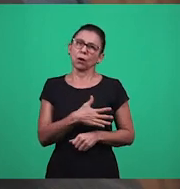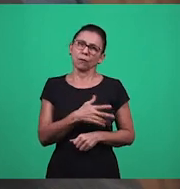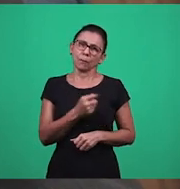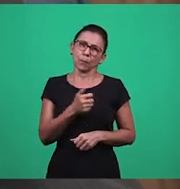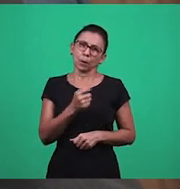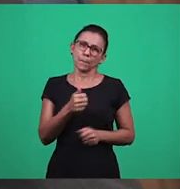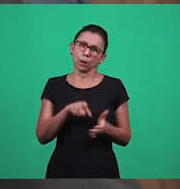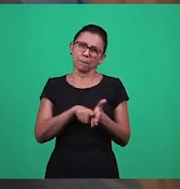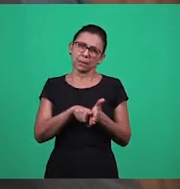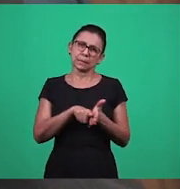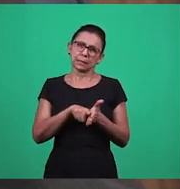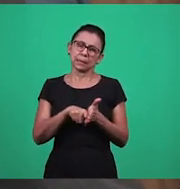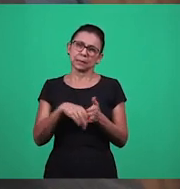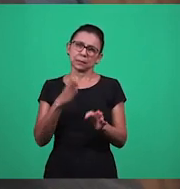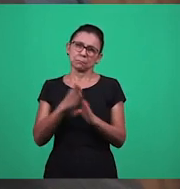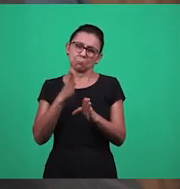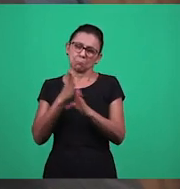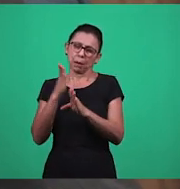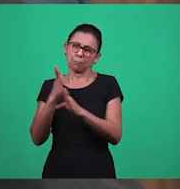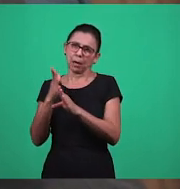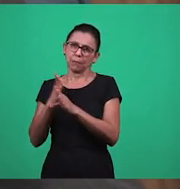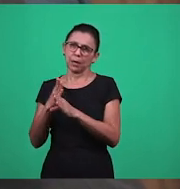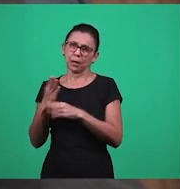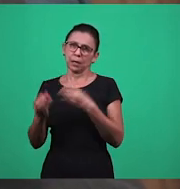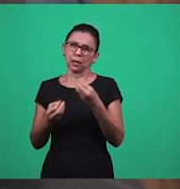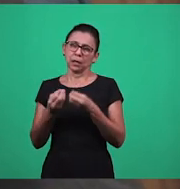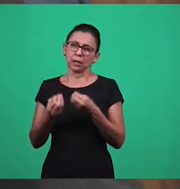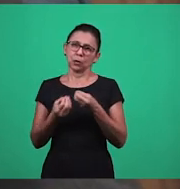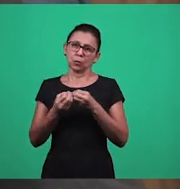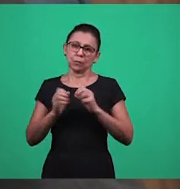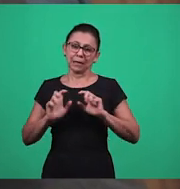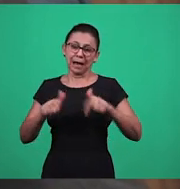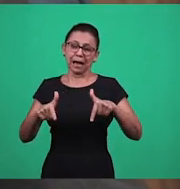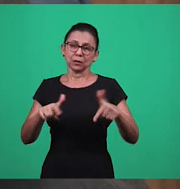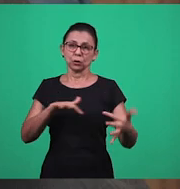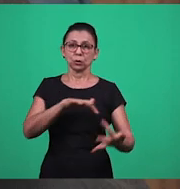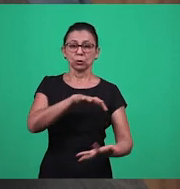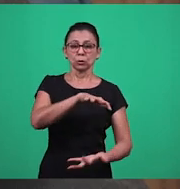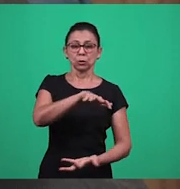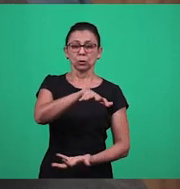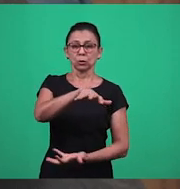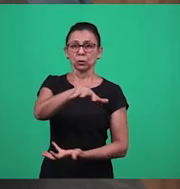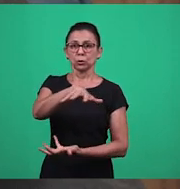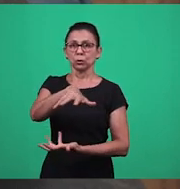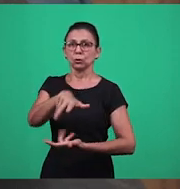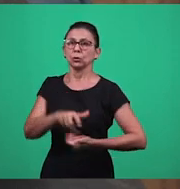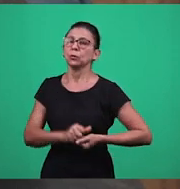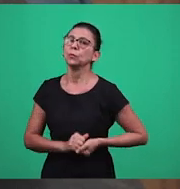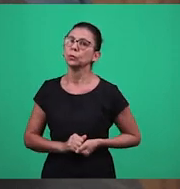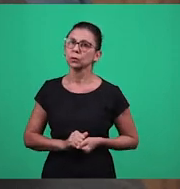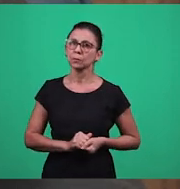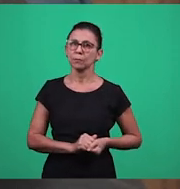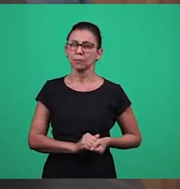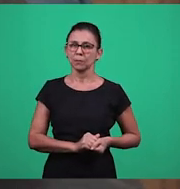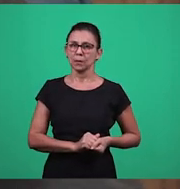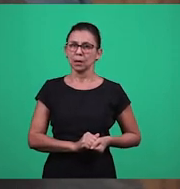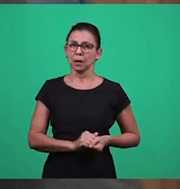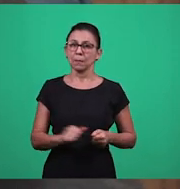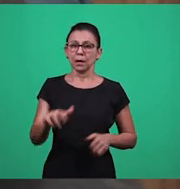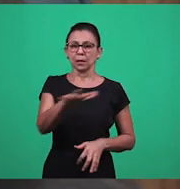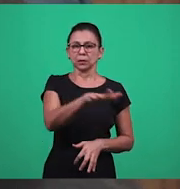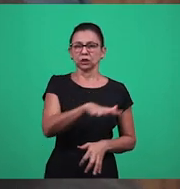ainda se sabe sobre ela e como ela se comporta no mundo. Mas sabemos que ela não se comporta de igual